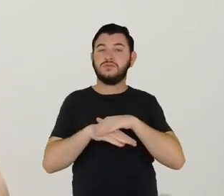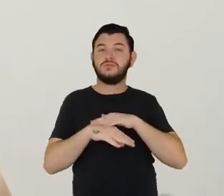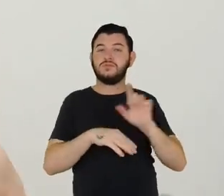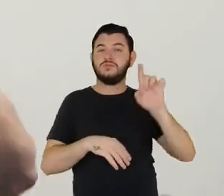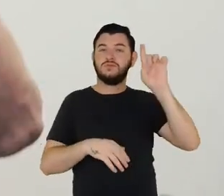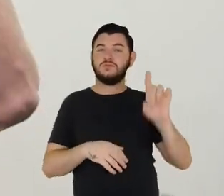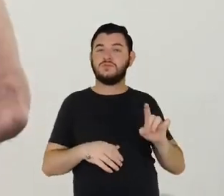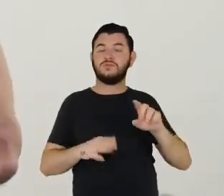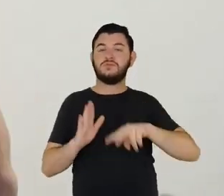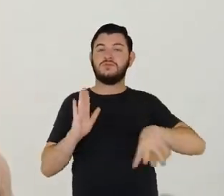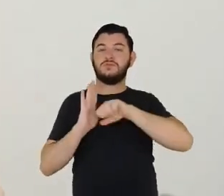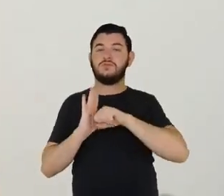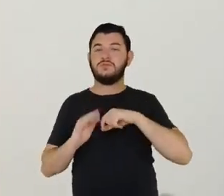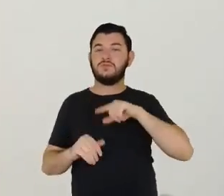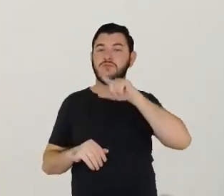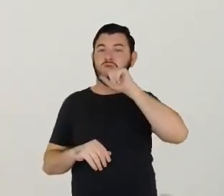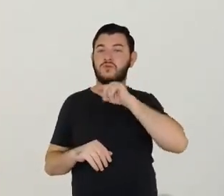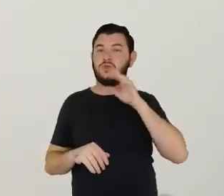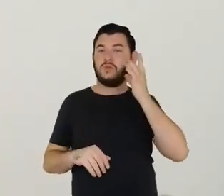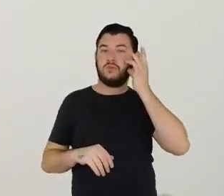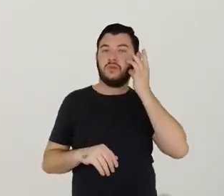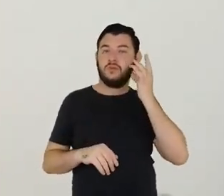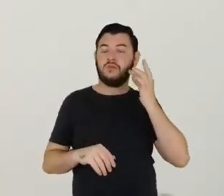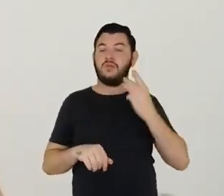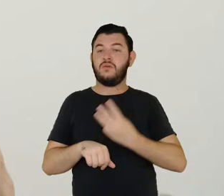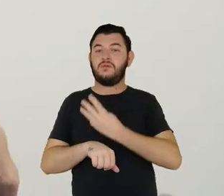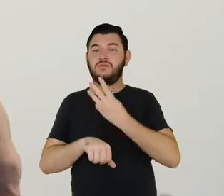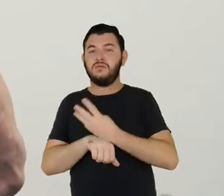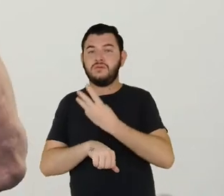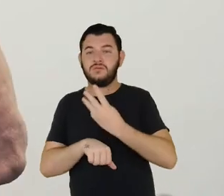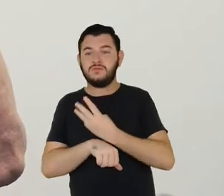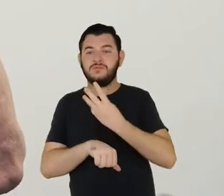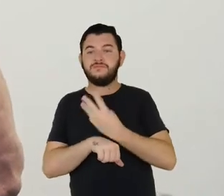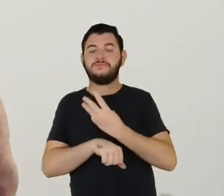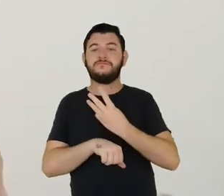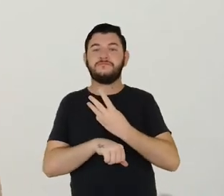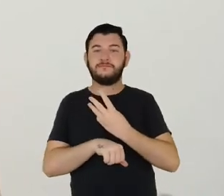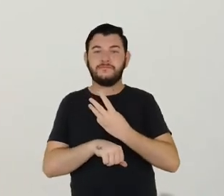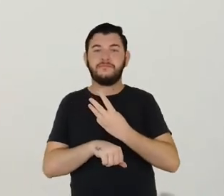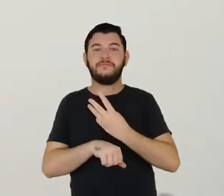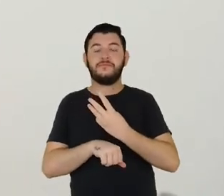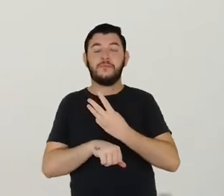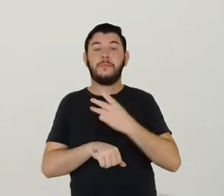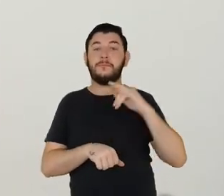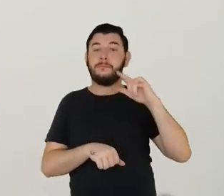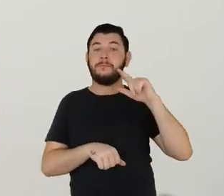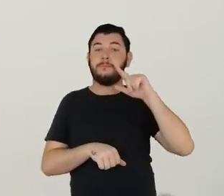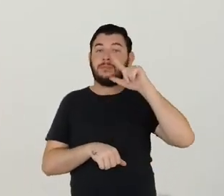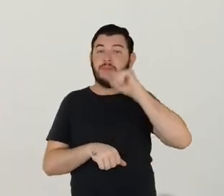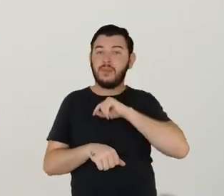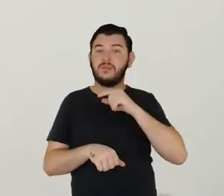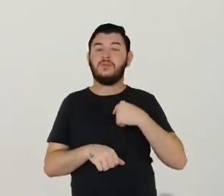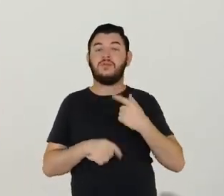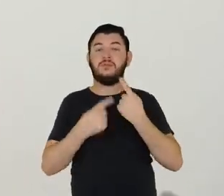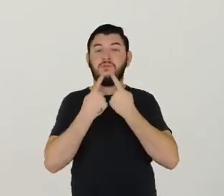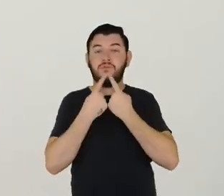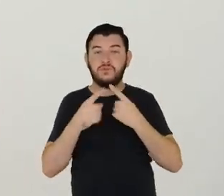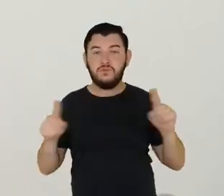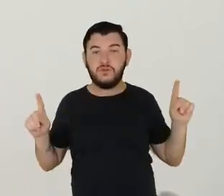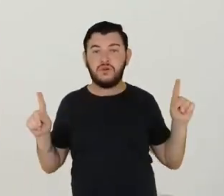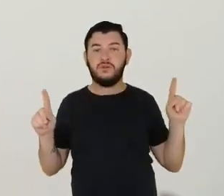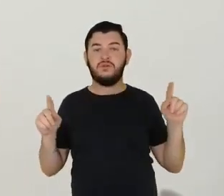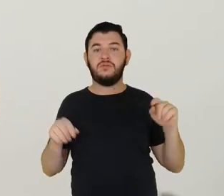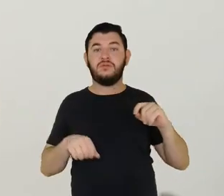através do WhatsApp, e depois publiquei no Twitter minhas críticas. Eu acho que esse momento o Ministério tinha que estar